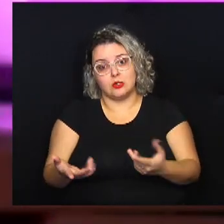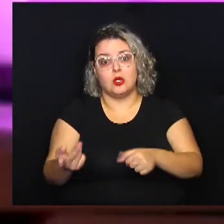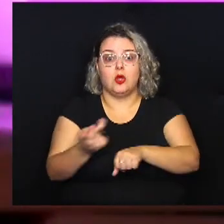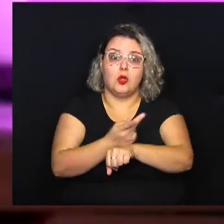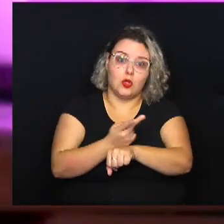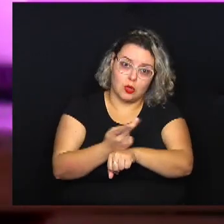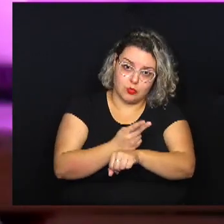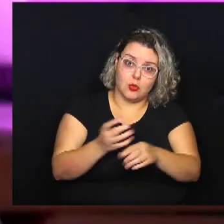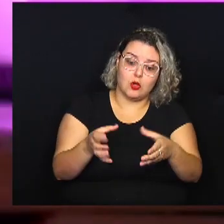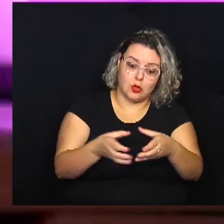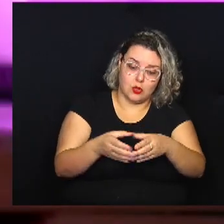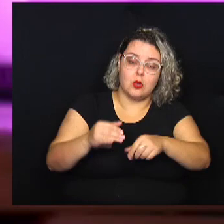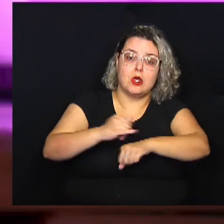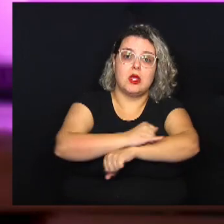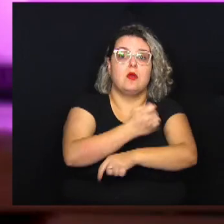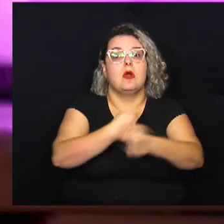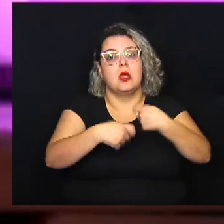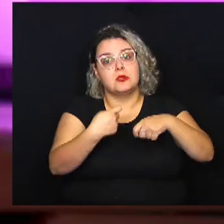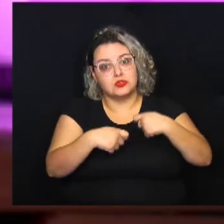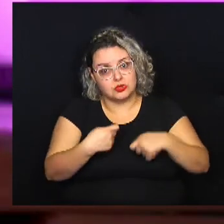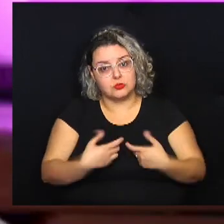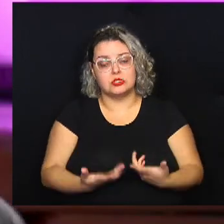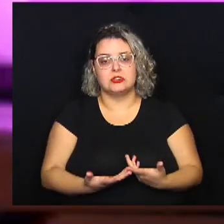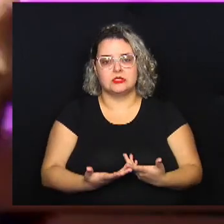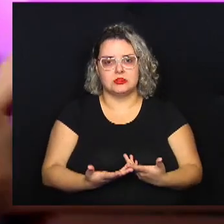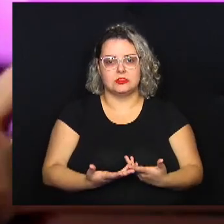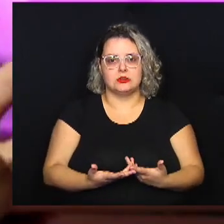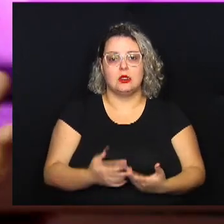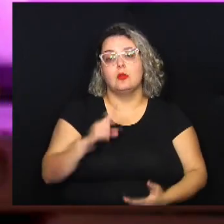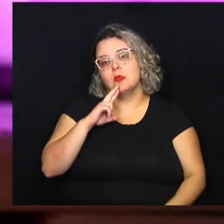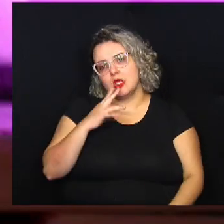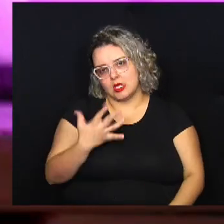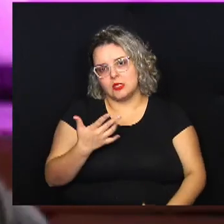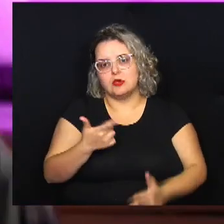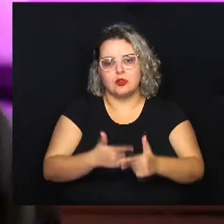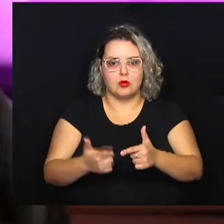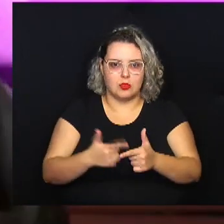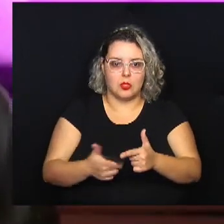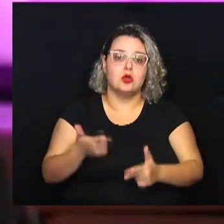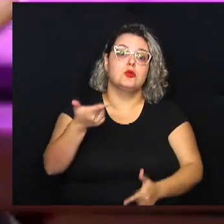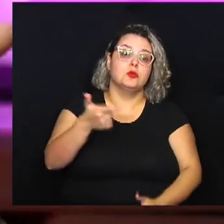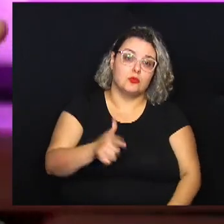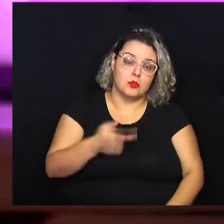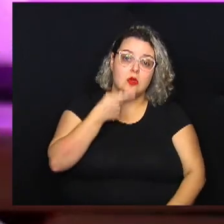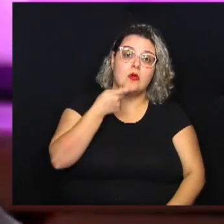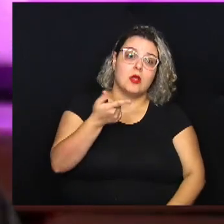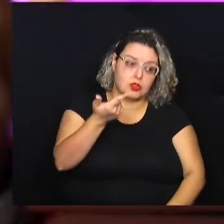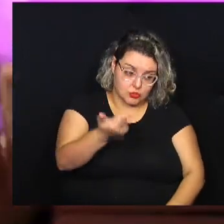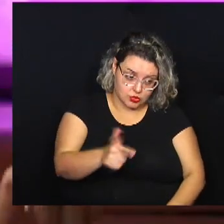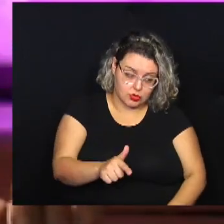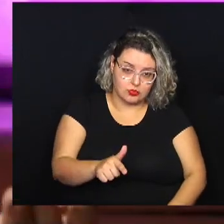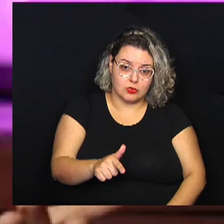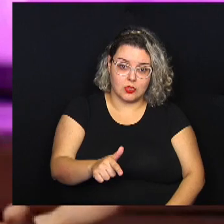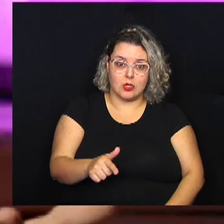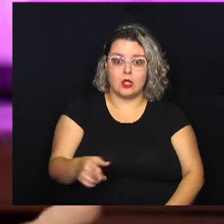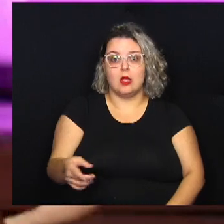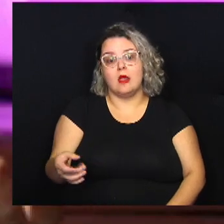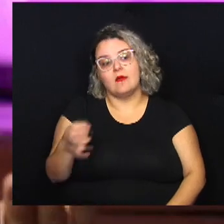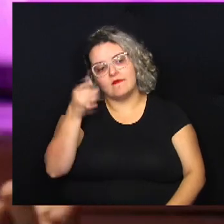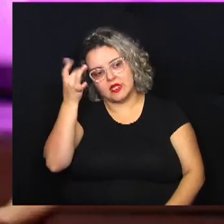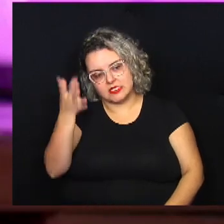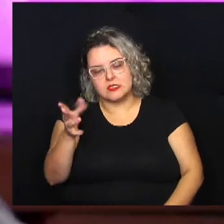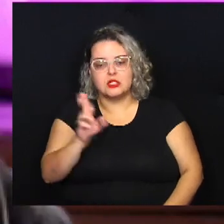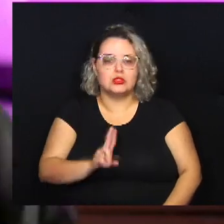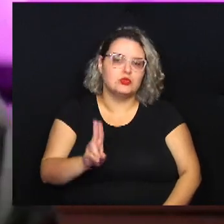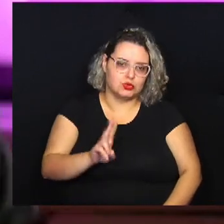aquela companhia administrativamente para resolver o problema. E, novamente, eu reforço aqui a praticidade que hoje é a